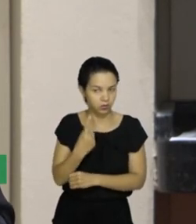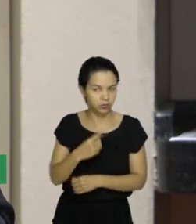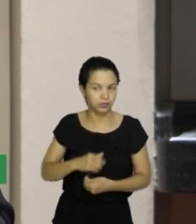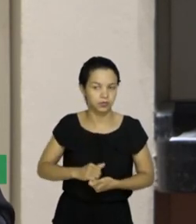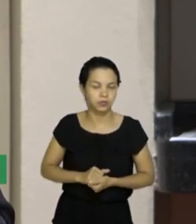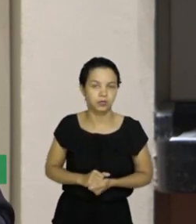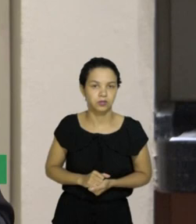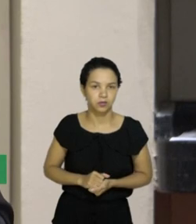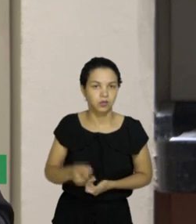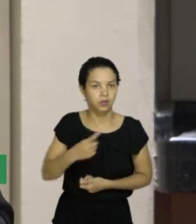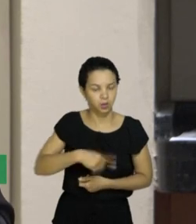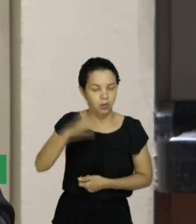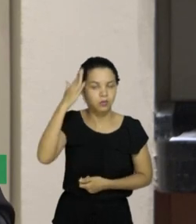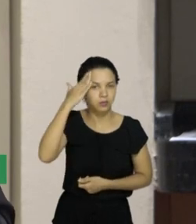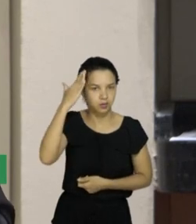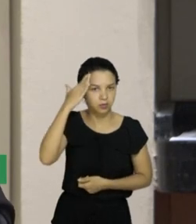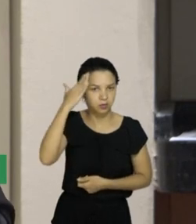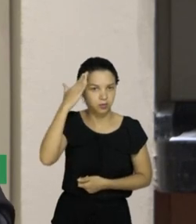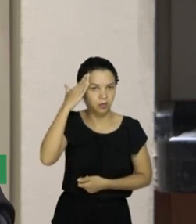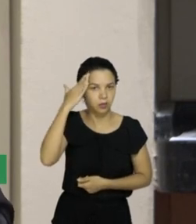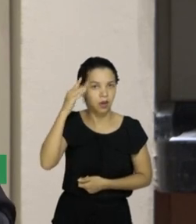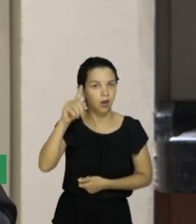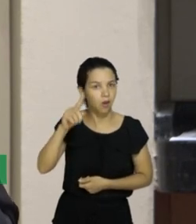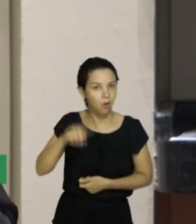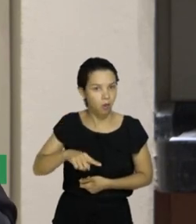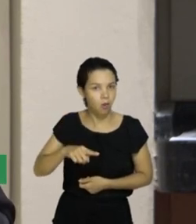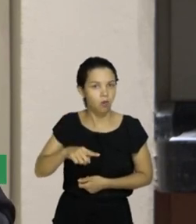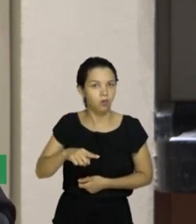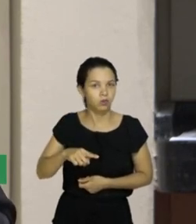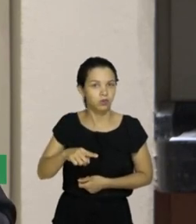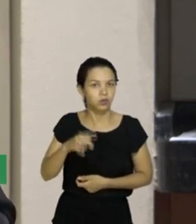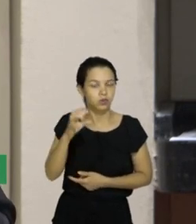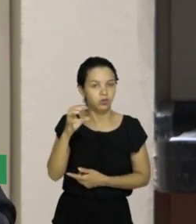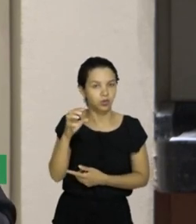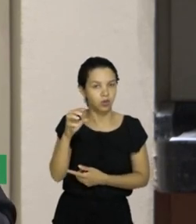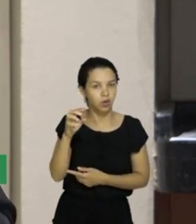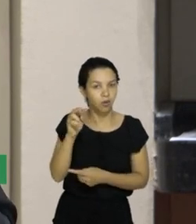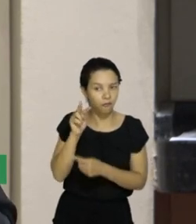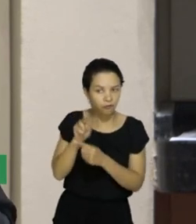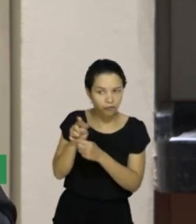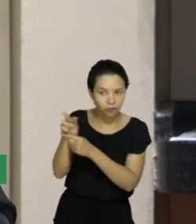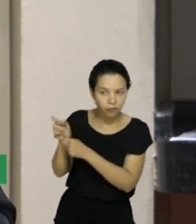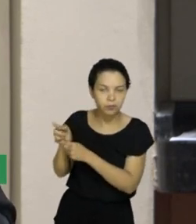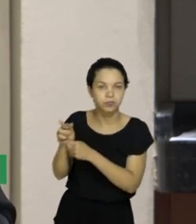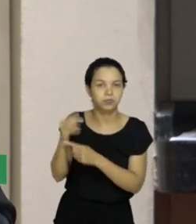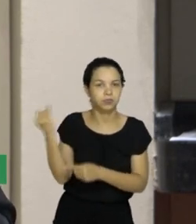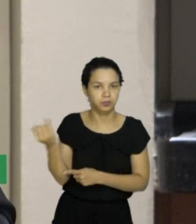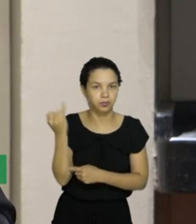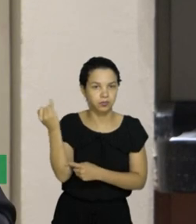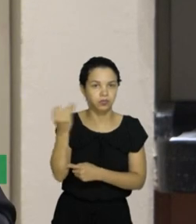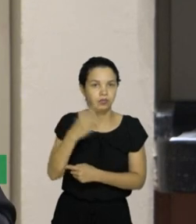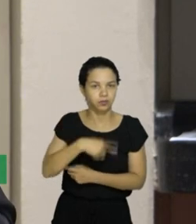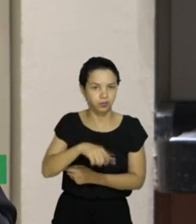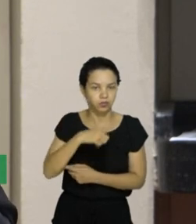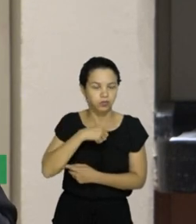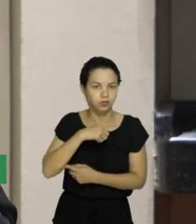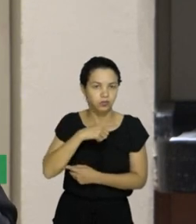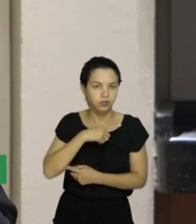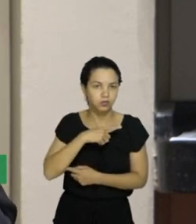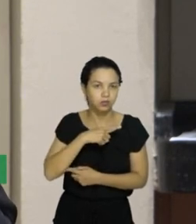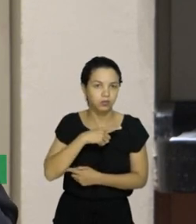nós sabemos o quanto a observação é importante nós tivemos esse caso